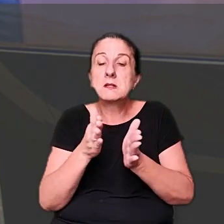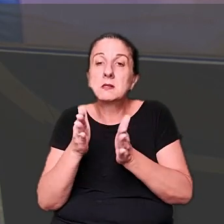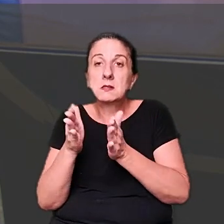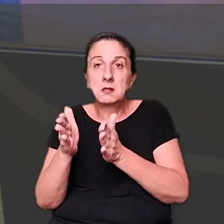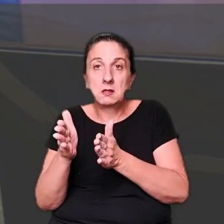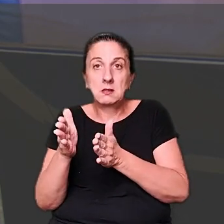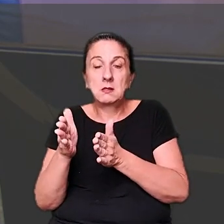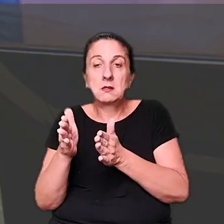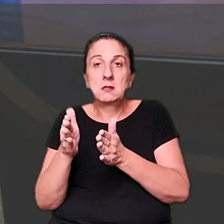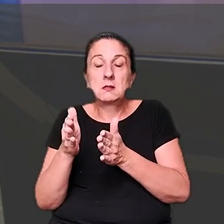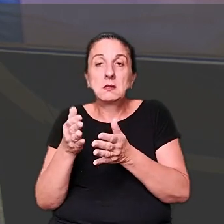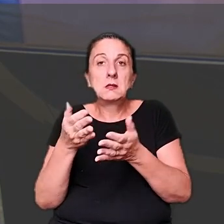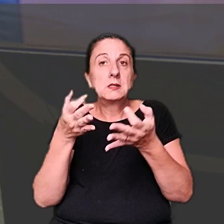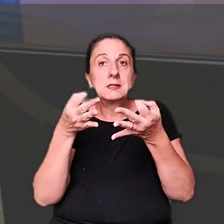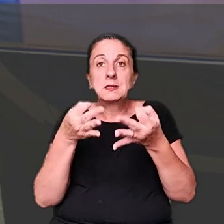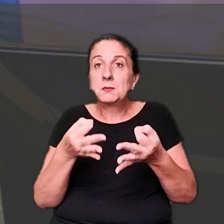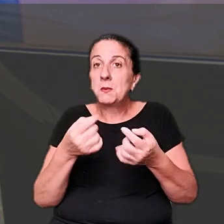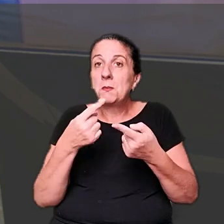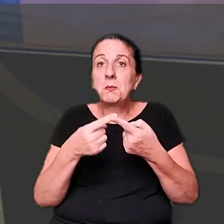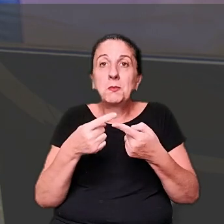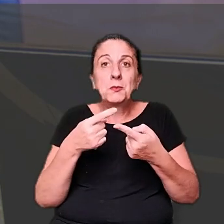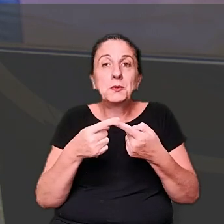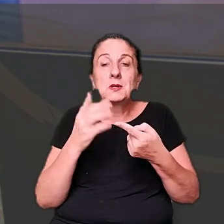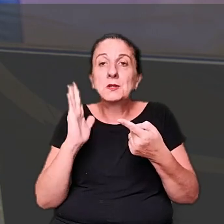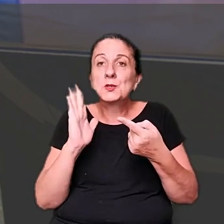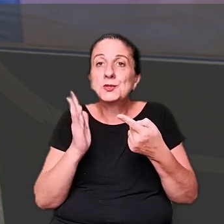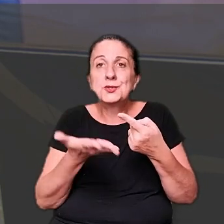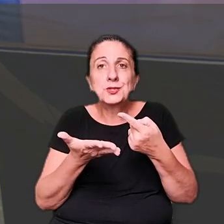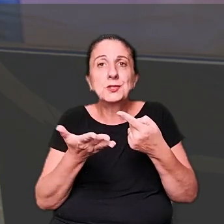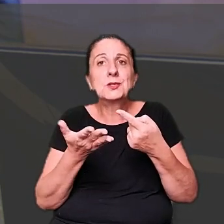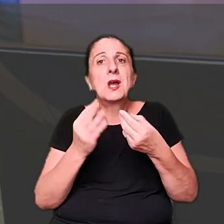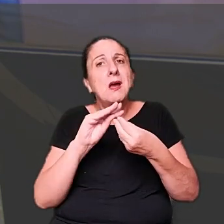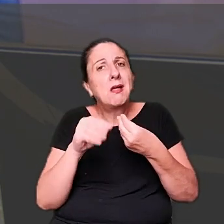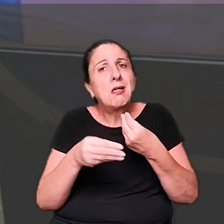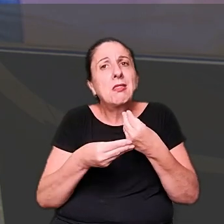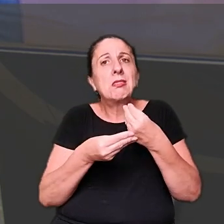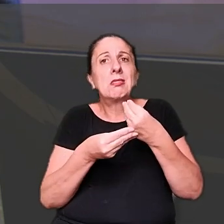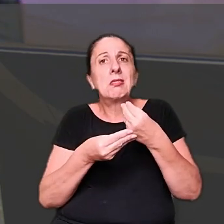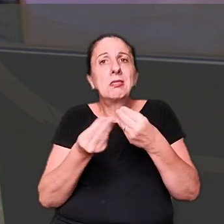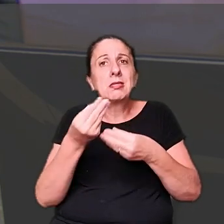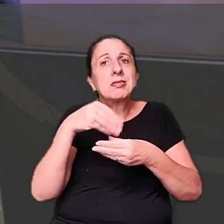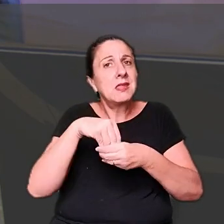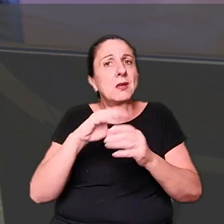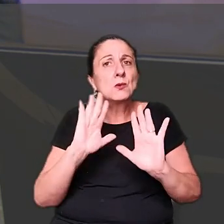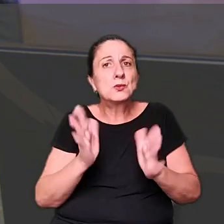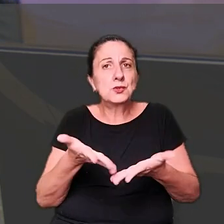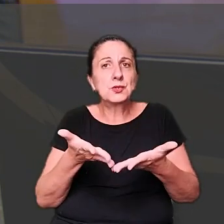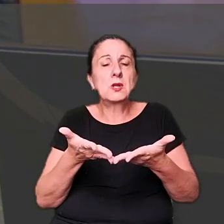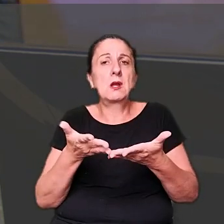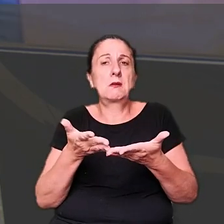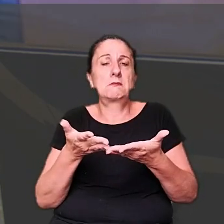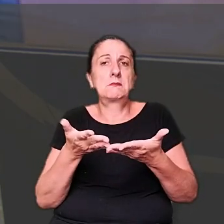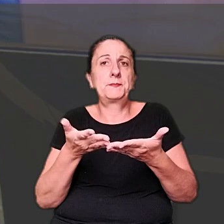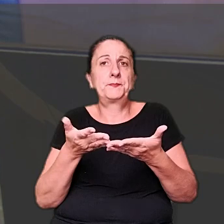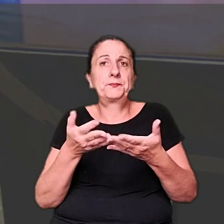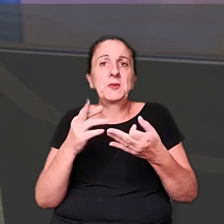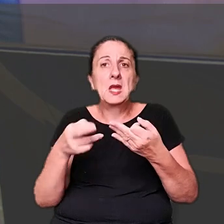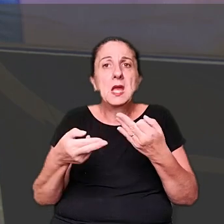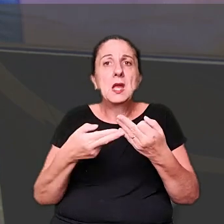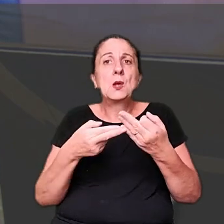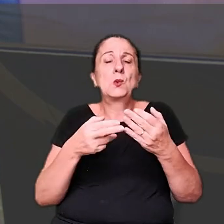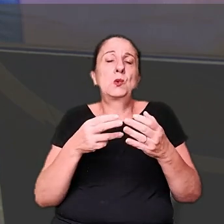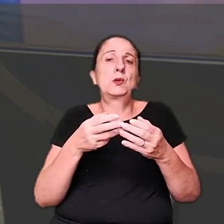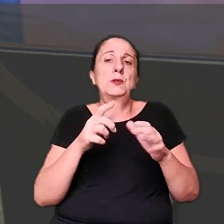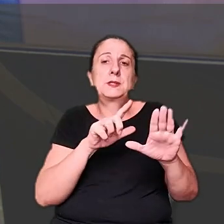nessas parcelas, exatamente por quê? Porque já estava embutido na repercussão no